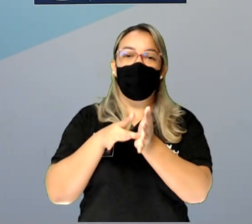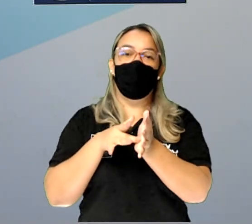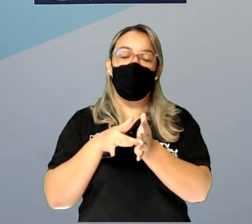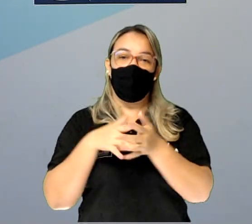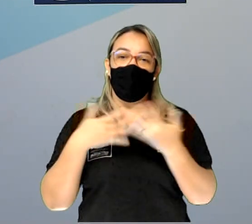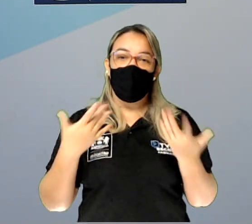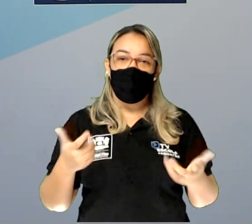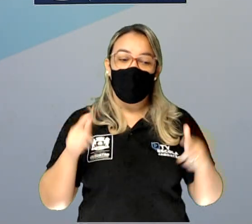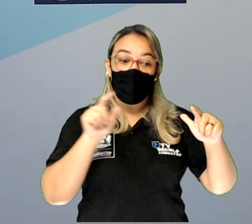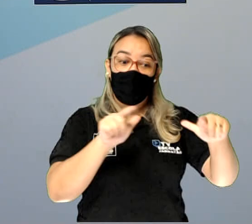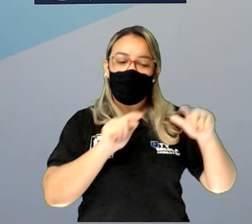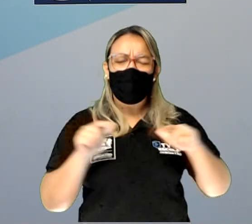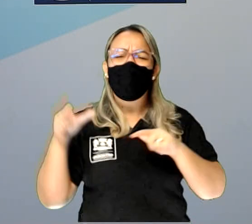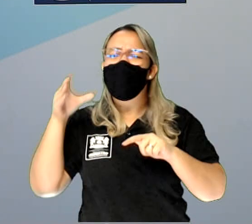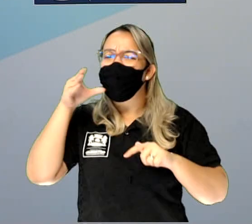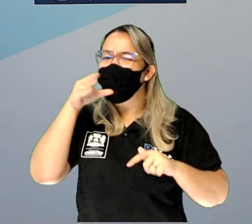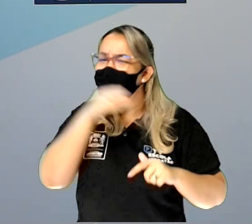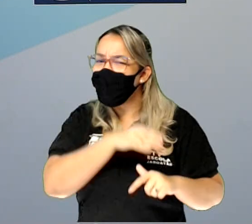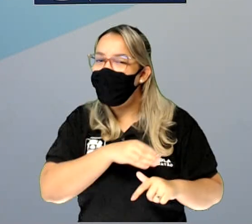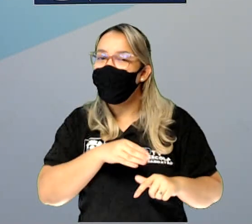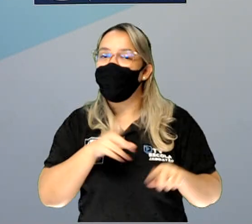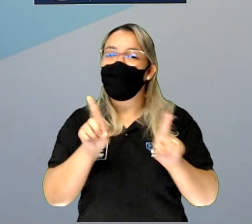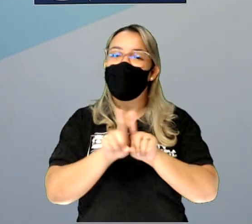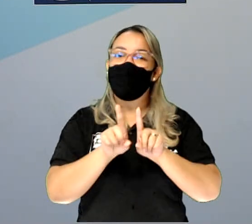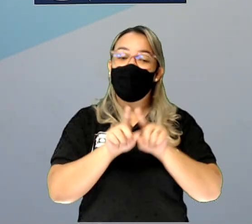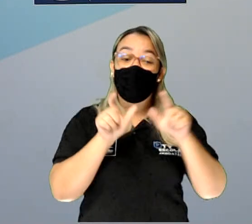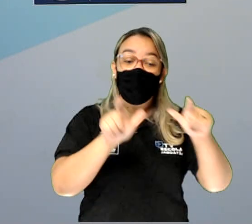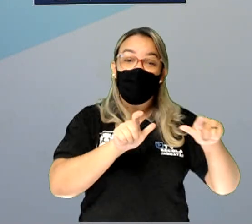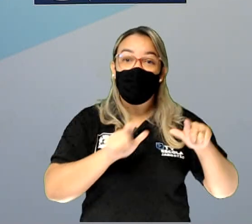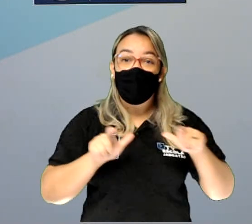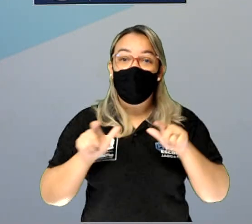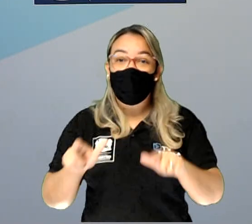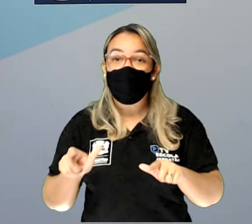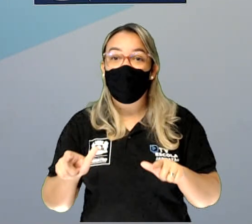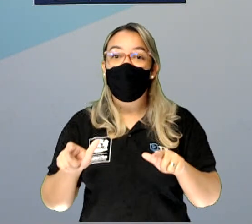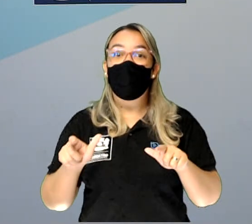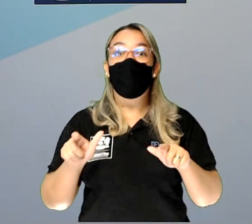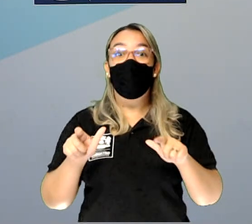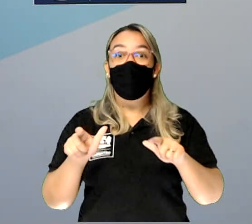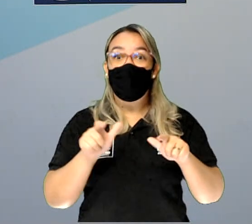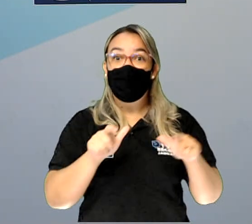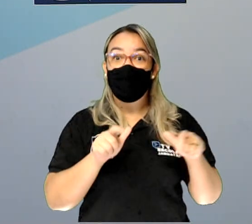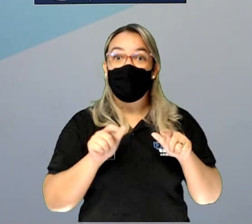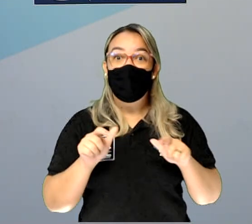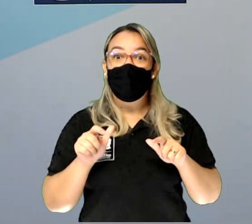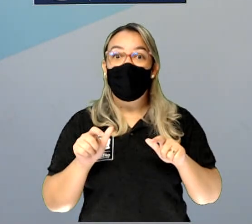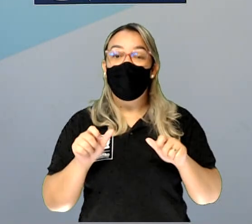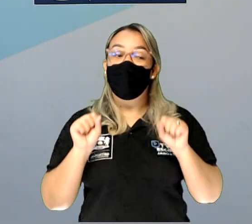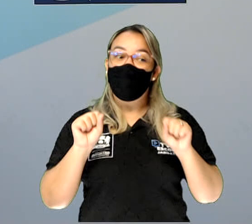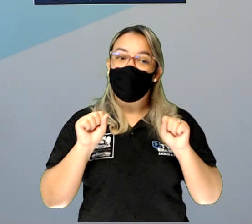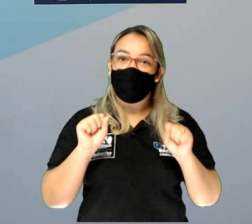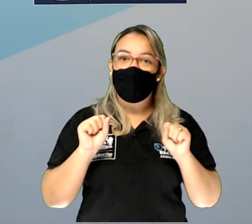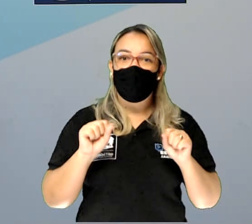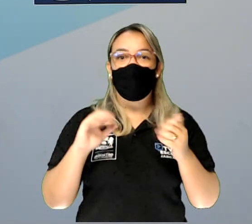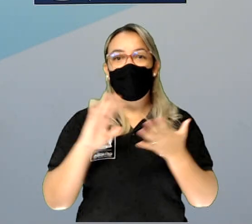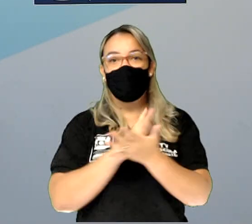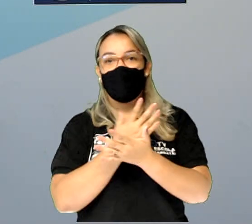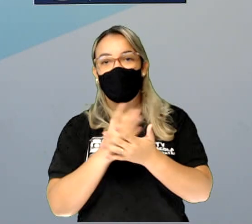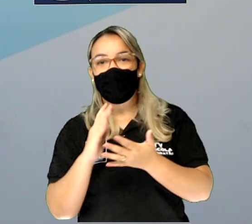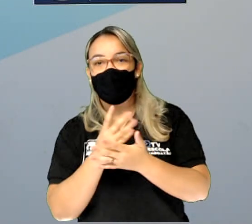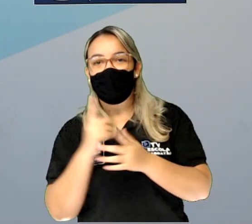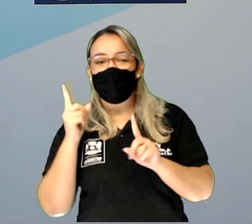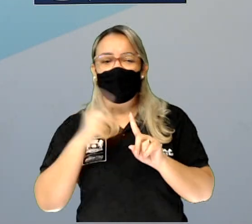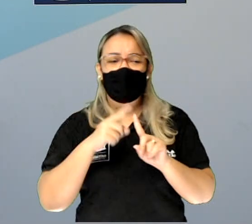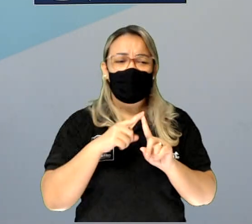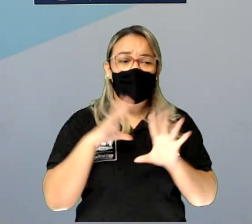não é? Lugares quentes, né? Lugares que eles podem sofrer, vamos dizer assim, algum tipo de